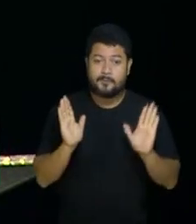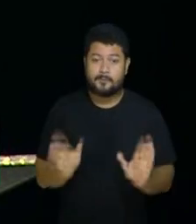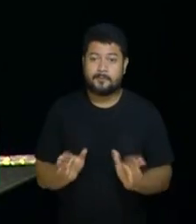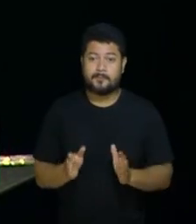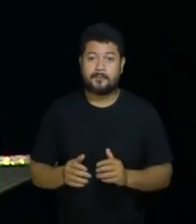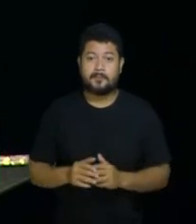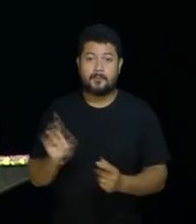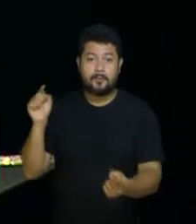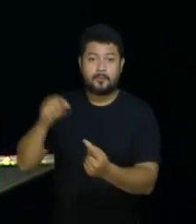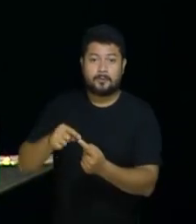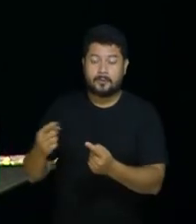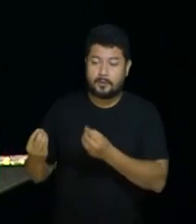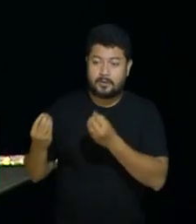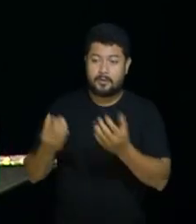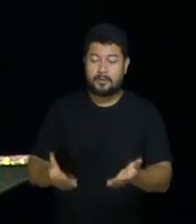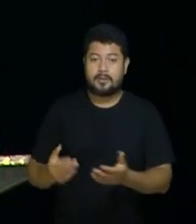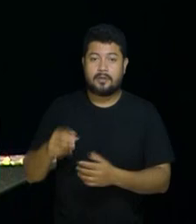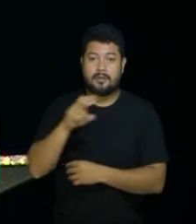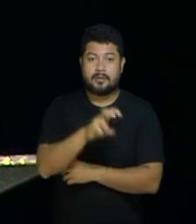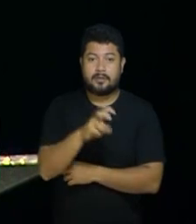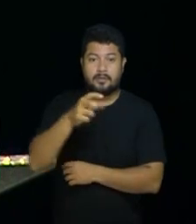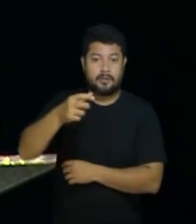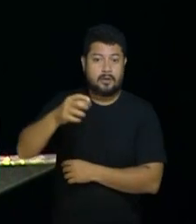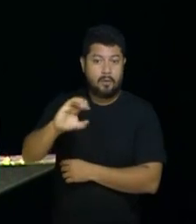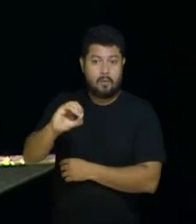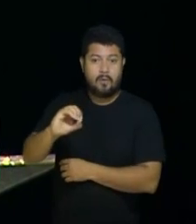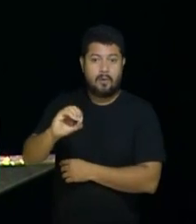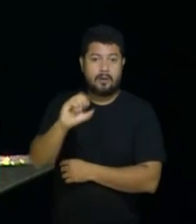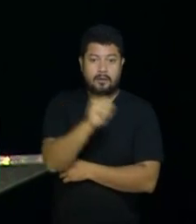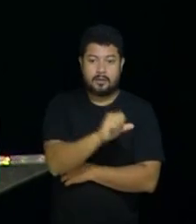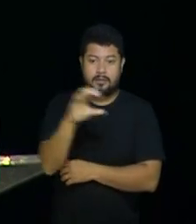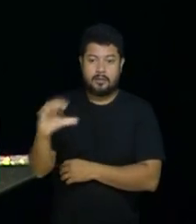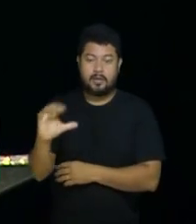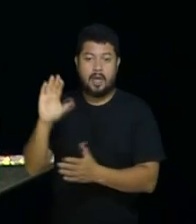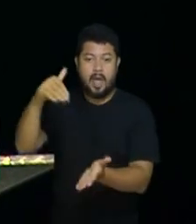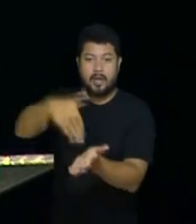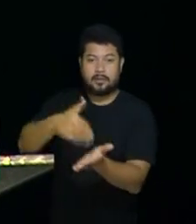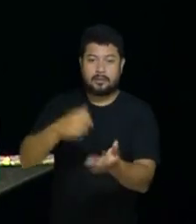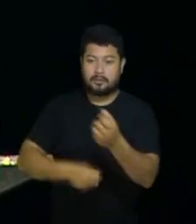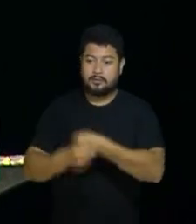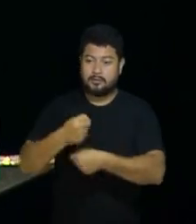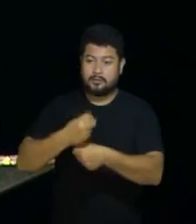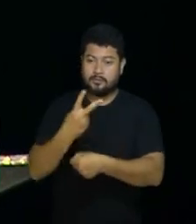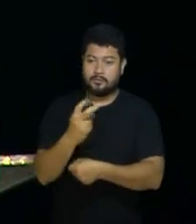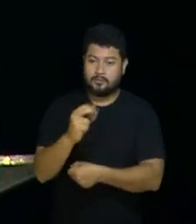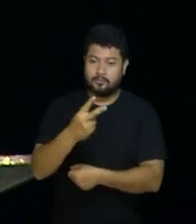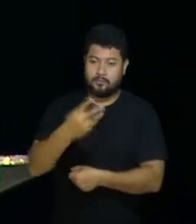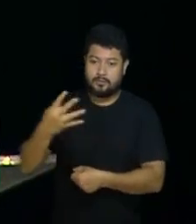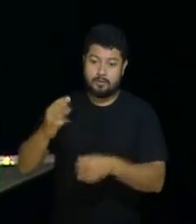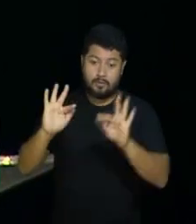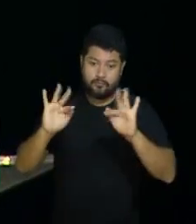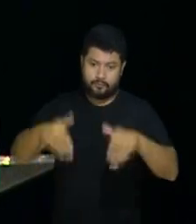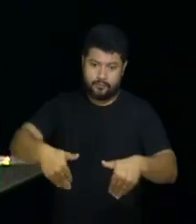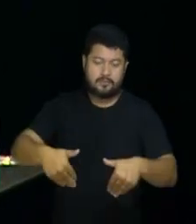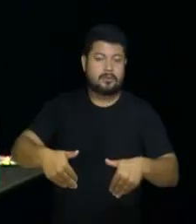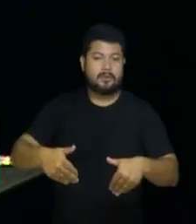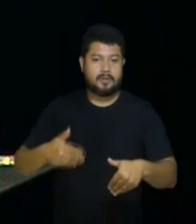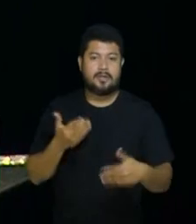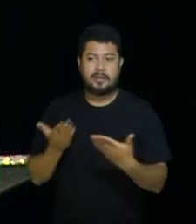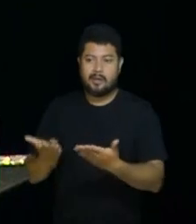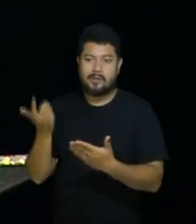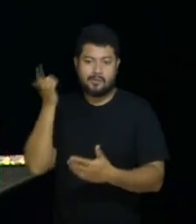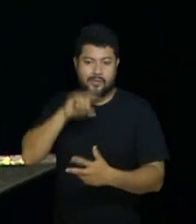é entregar 50 SCs até o final do ano recuperada. E é isso que a nossa população quer, é isso que a